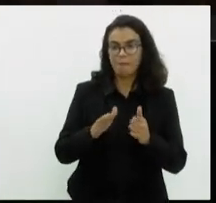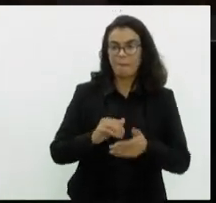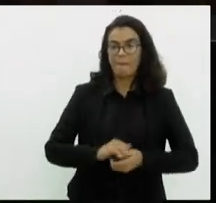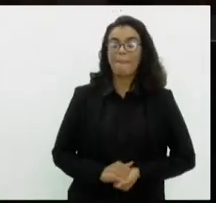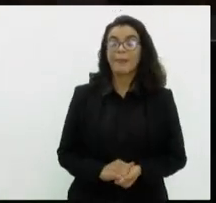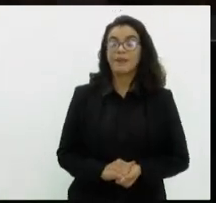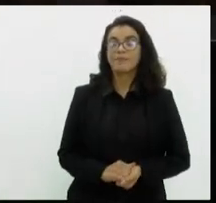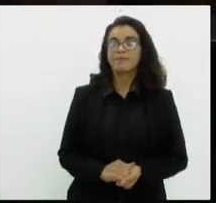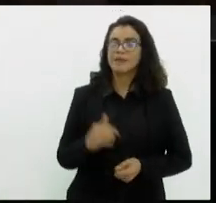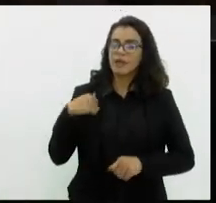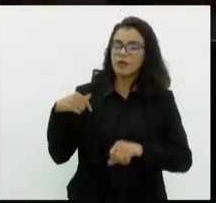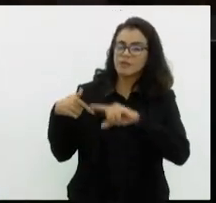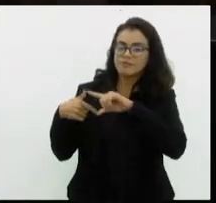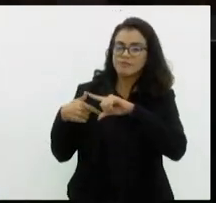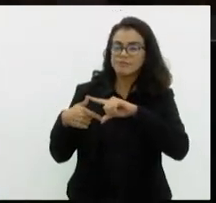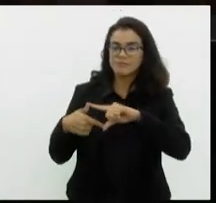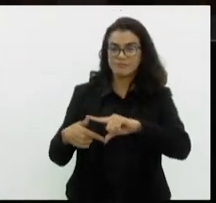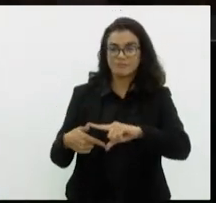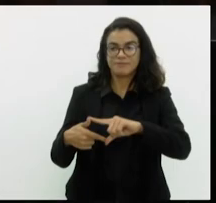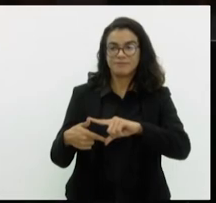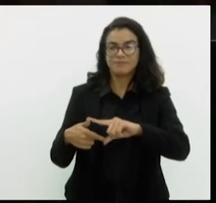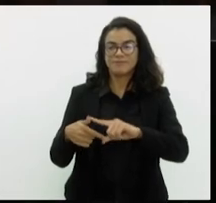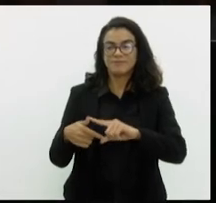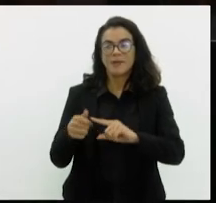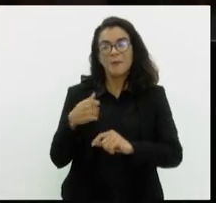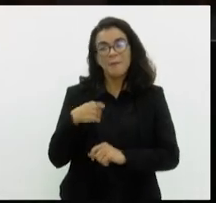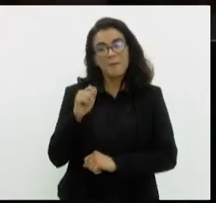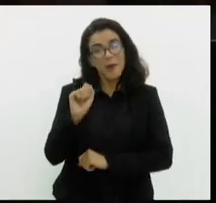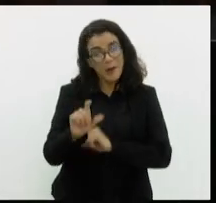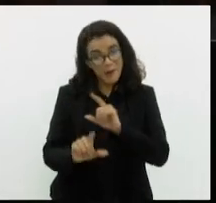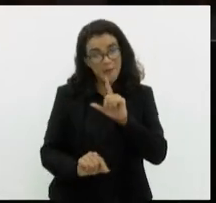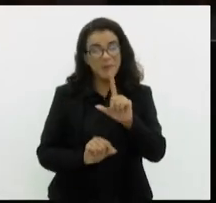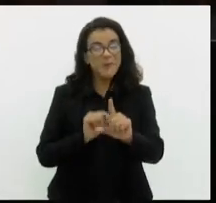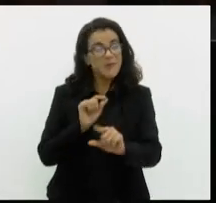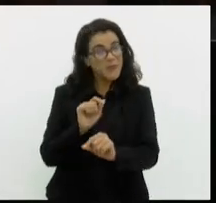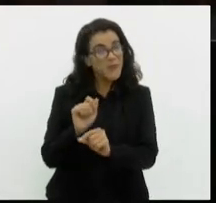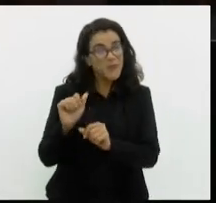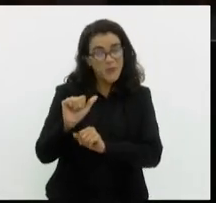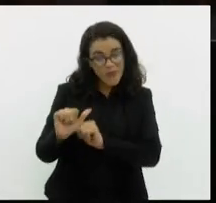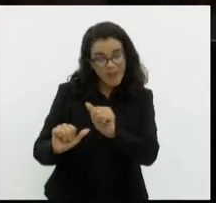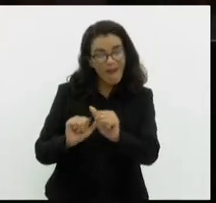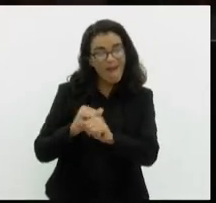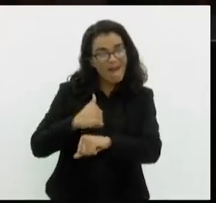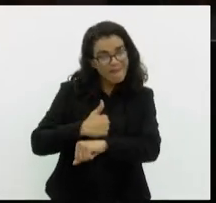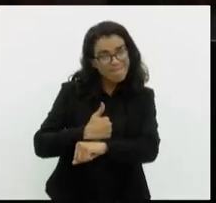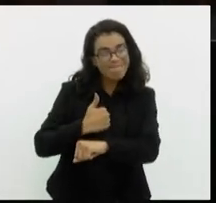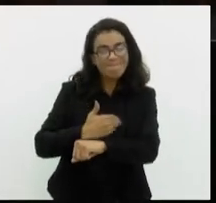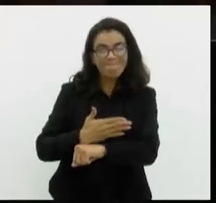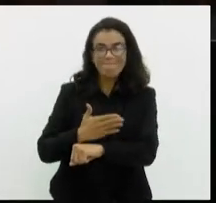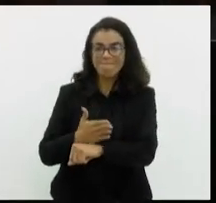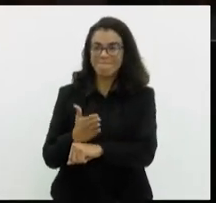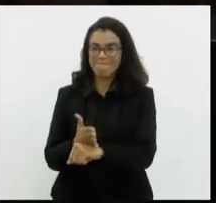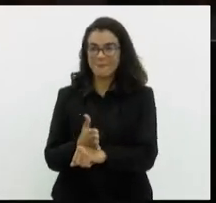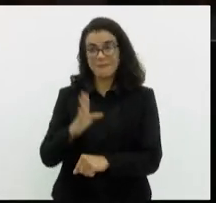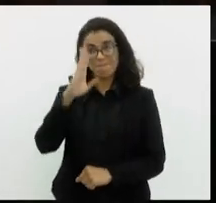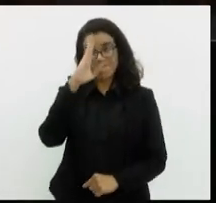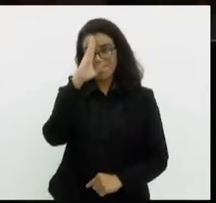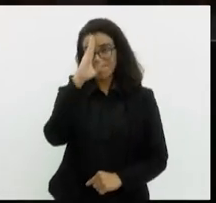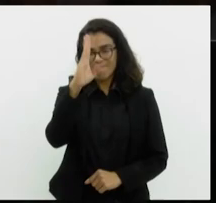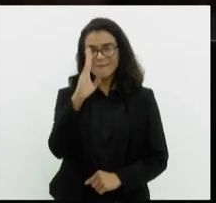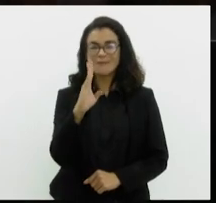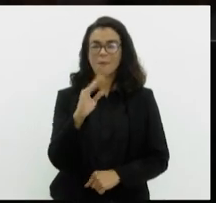E na nossa tradição, a gente pode mudar esses caminhos o tempo inteiro. E, inclusive, quando as coisas